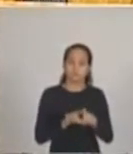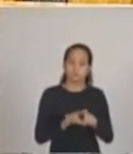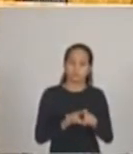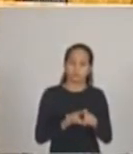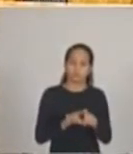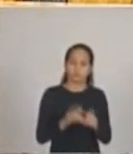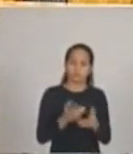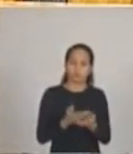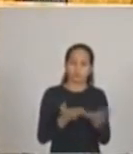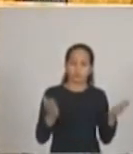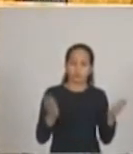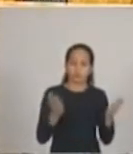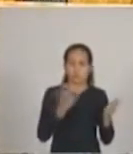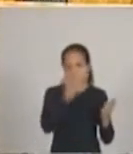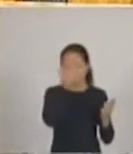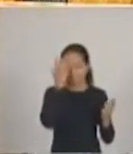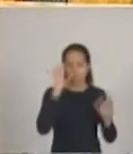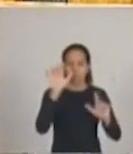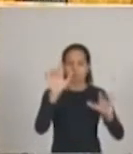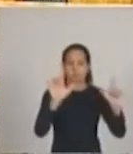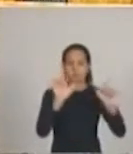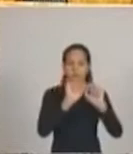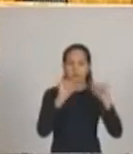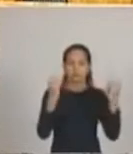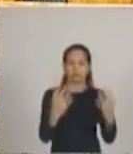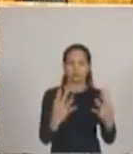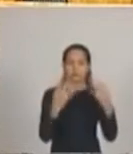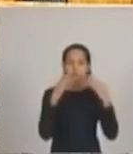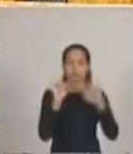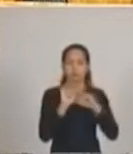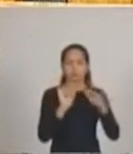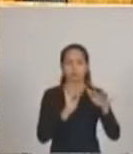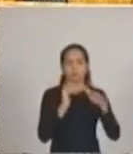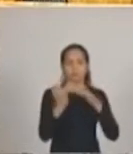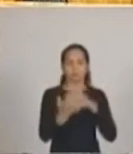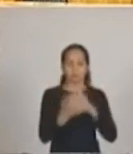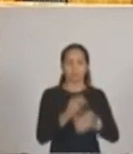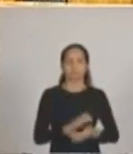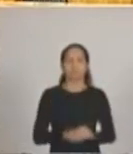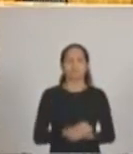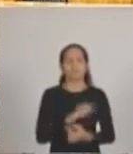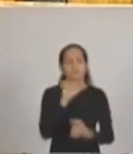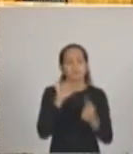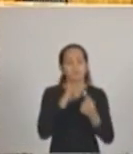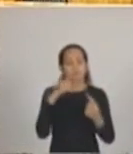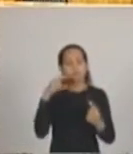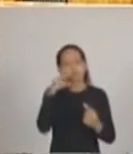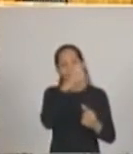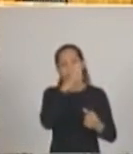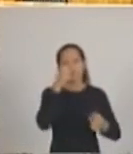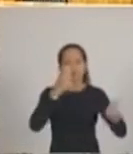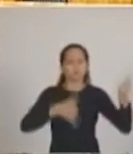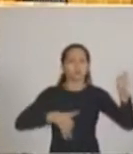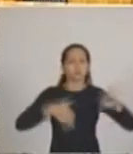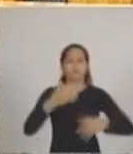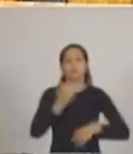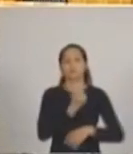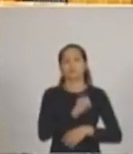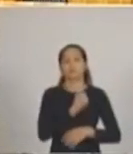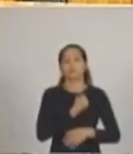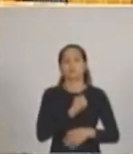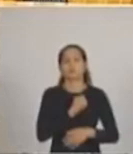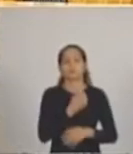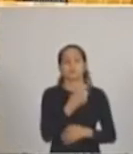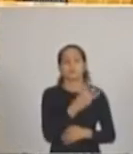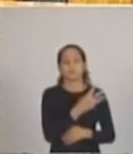queridos telespectadores e internautas, eu quero de maneira objetiva, discutir aqui o item